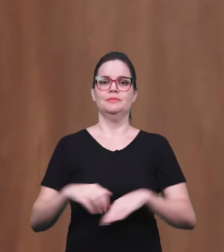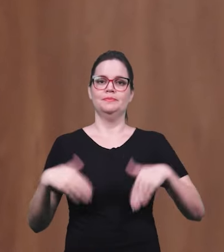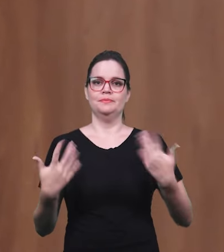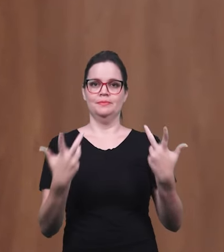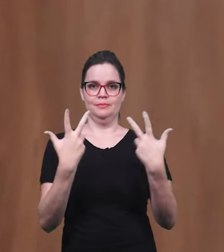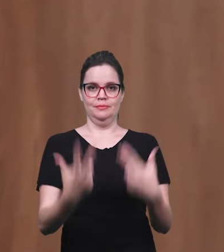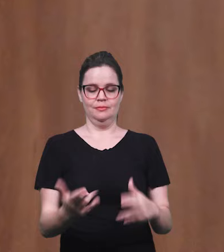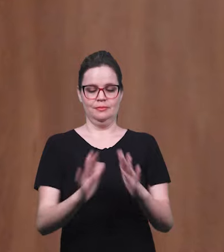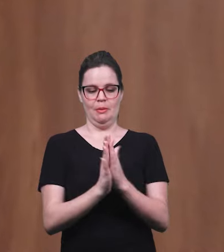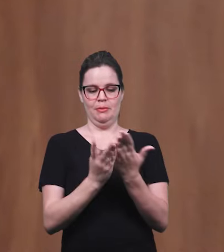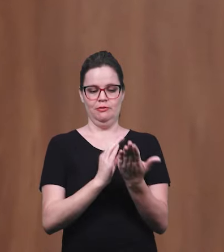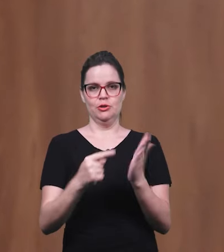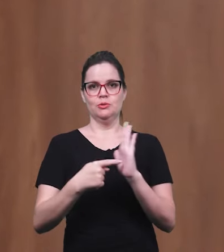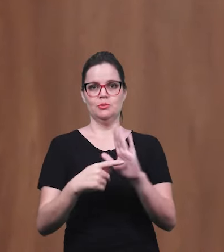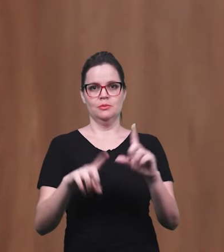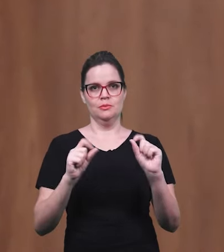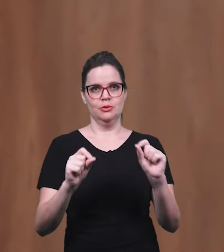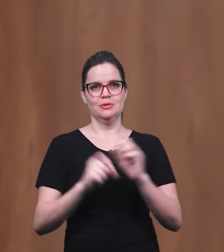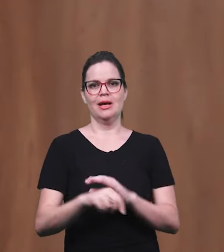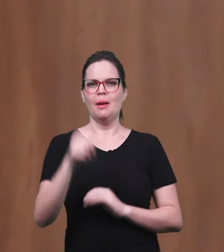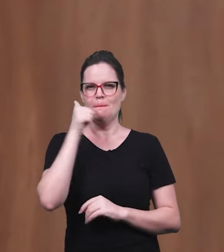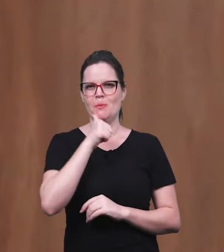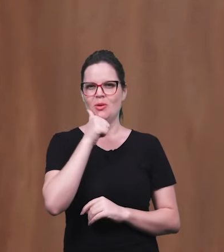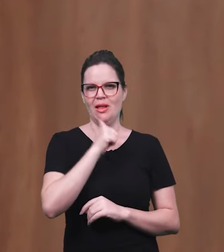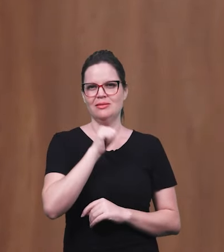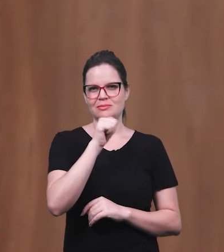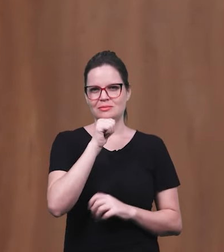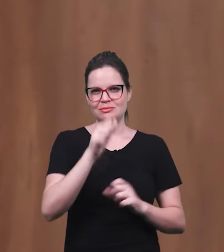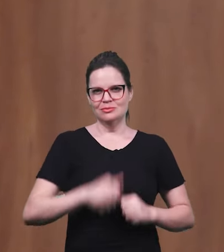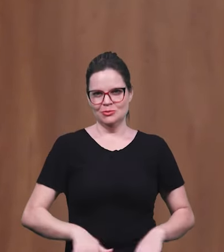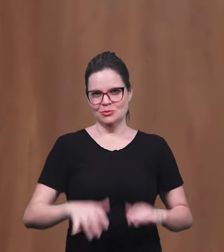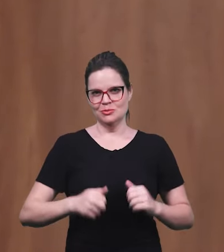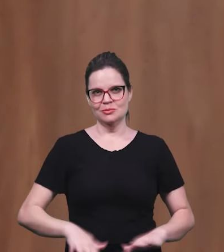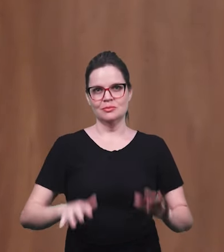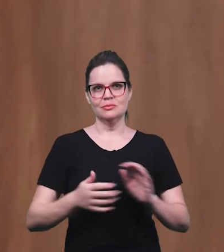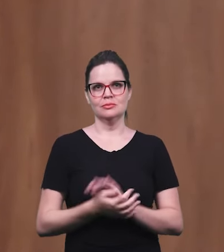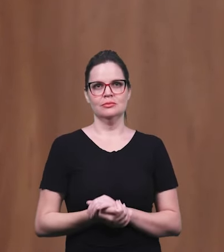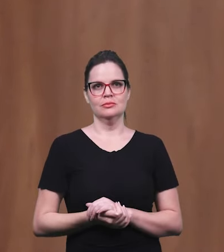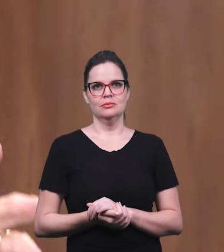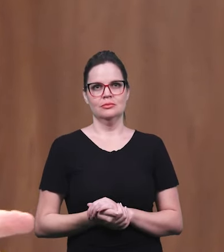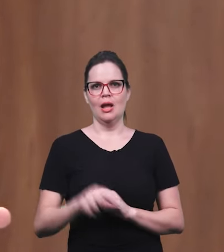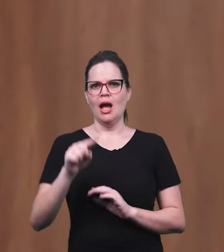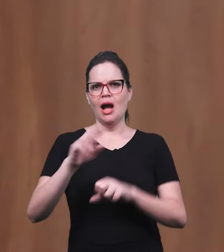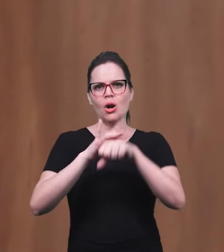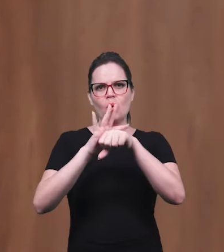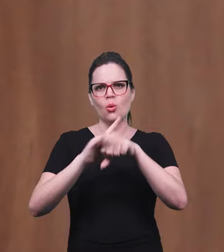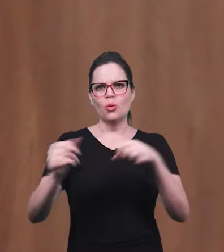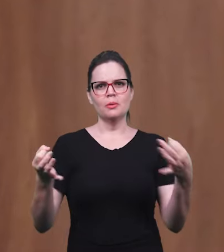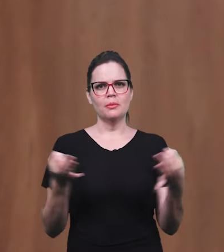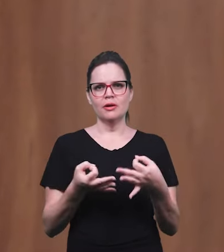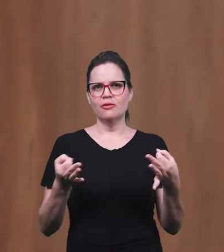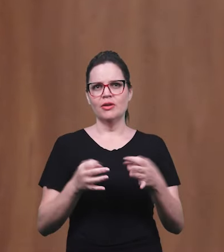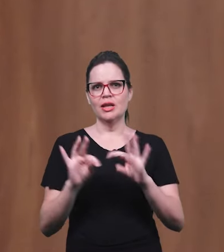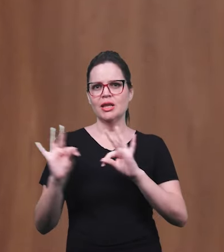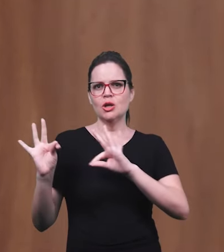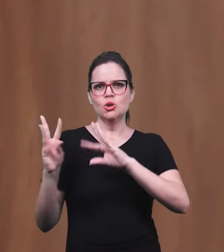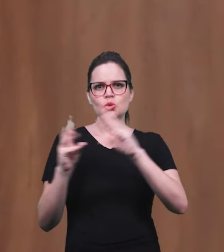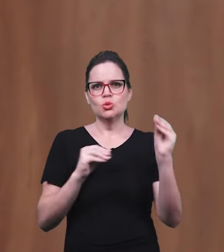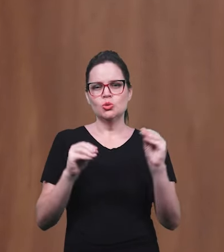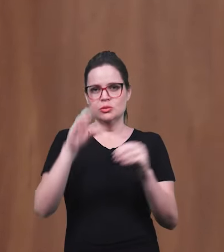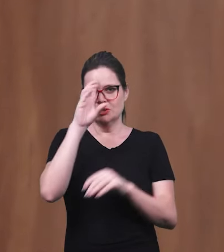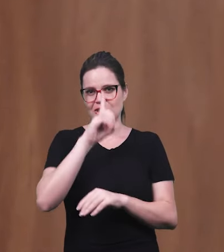perfeita, né? O exemplo da mulher do fluxo de sangue, né? A eficiência foi máxima ali, a cura foi perfeita, toda a energia